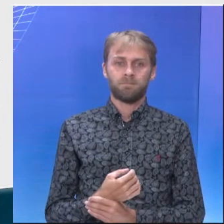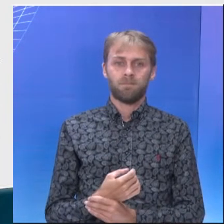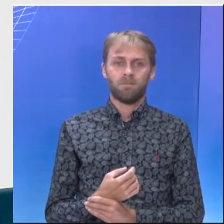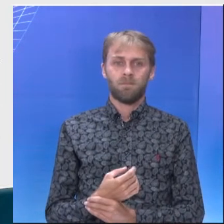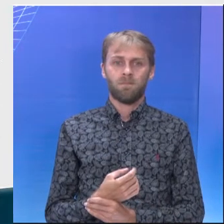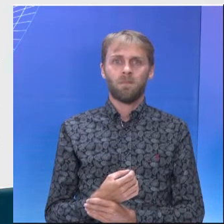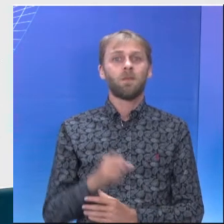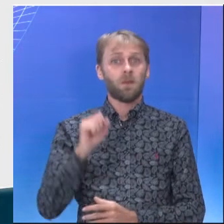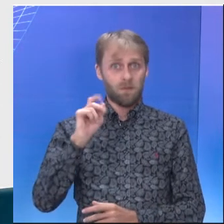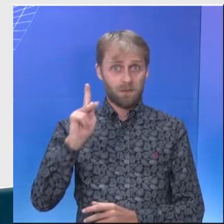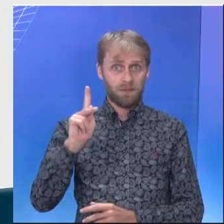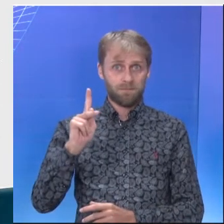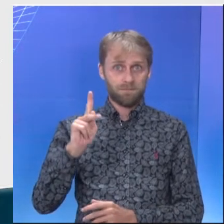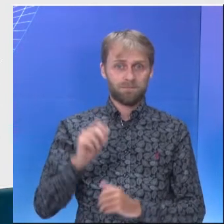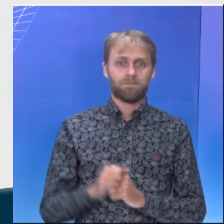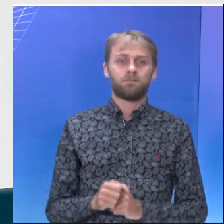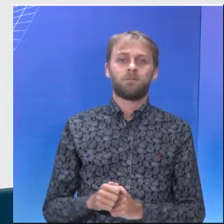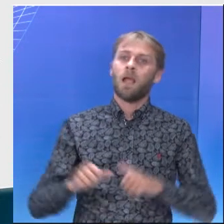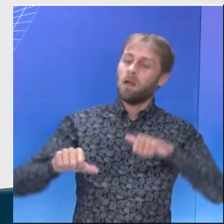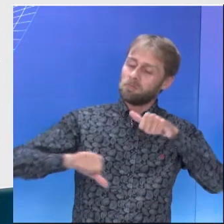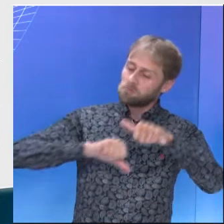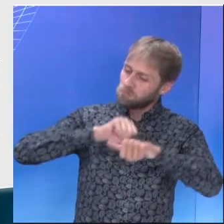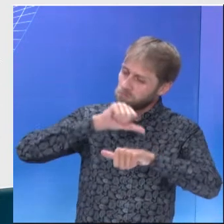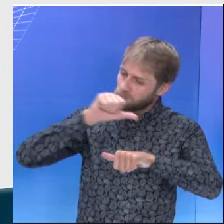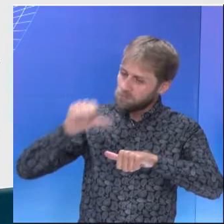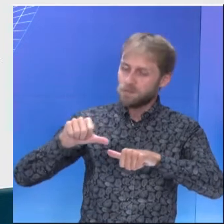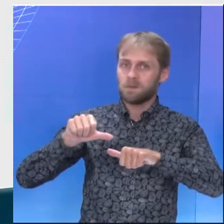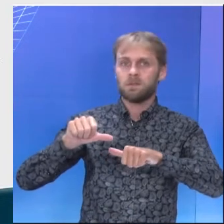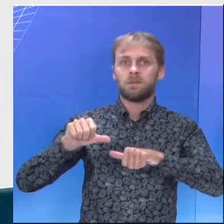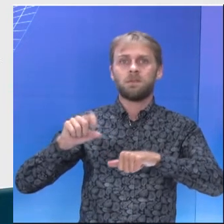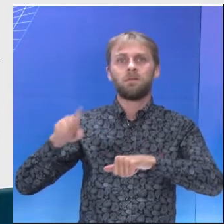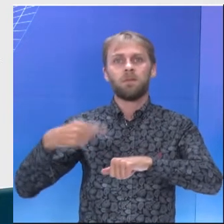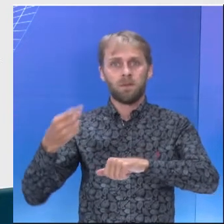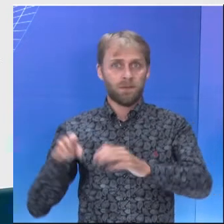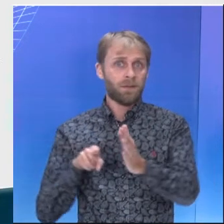Ok? Bom, mudando agora para a próxima questão.